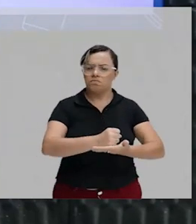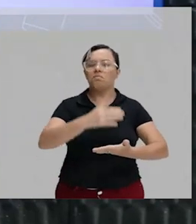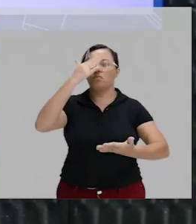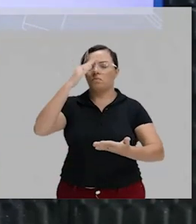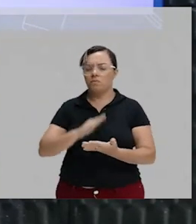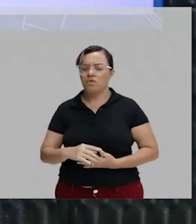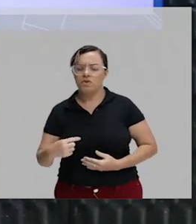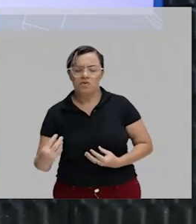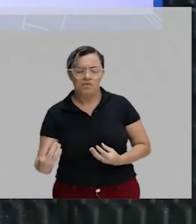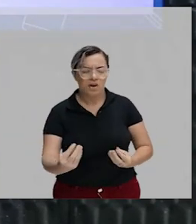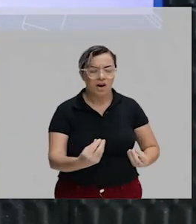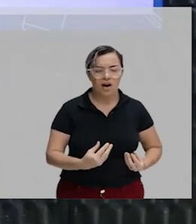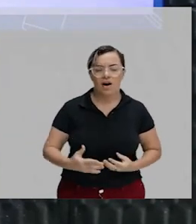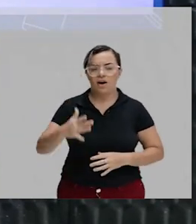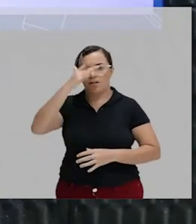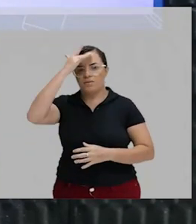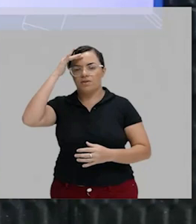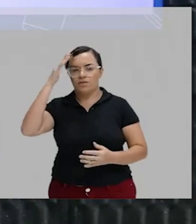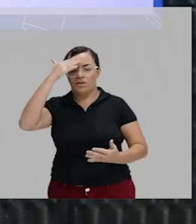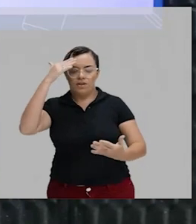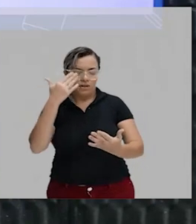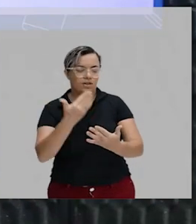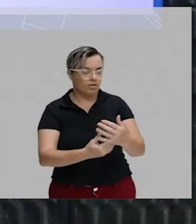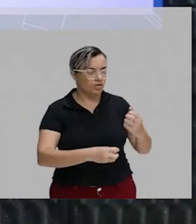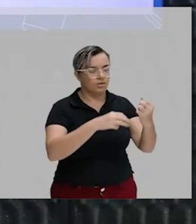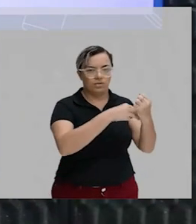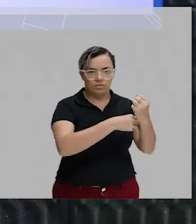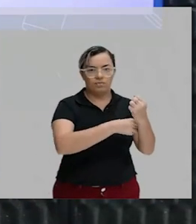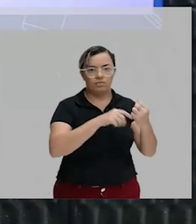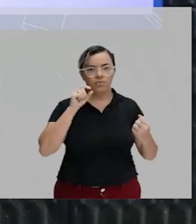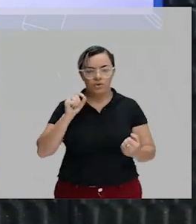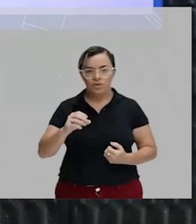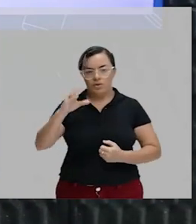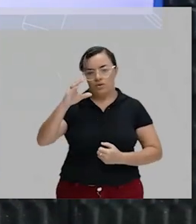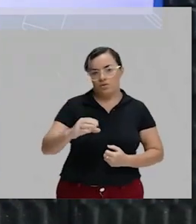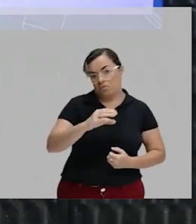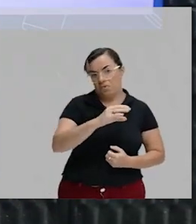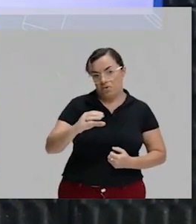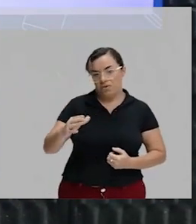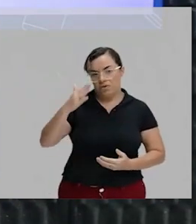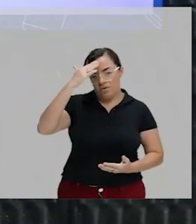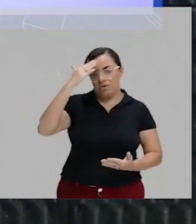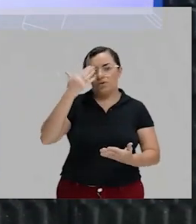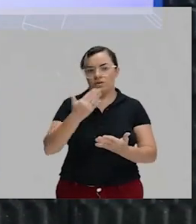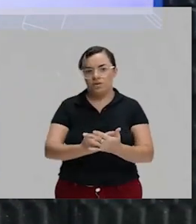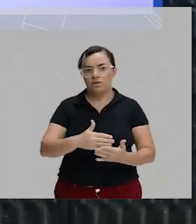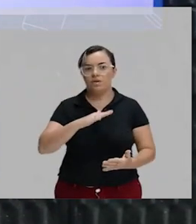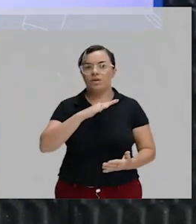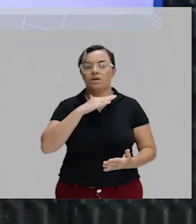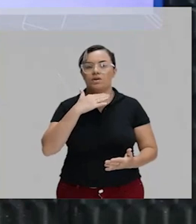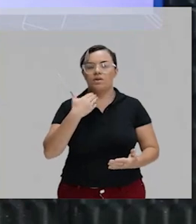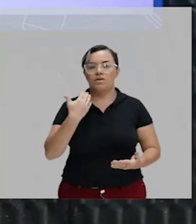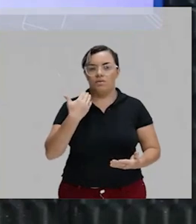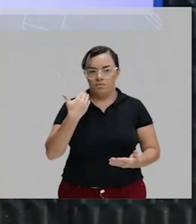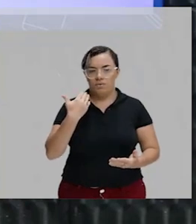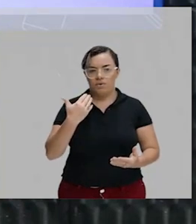porque na verdade é o mistério os cristãos acreditam que quando a pessoa morre ela vai pro seio de Abraão ela vai